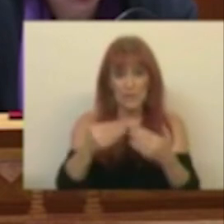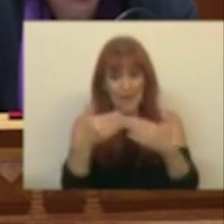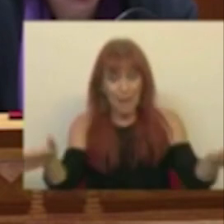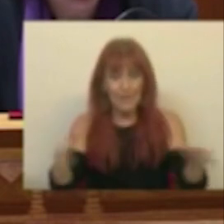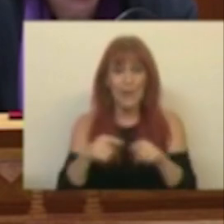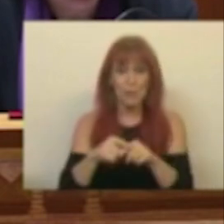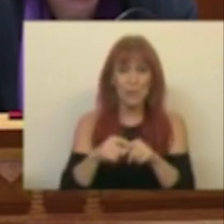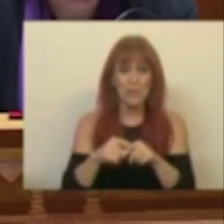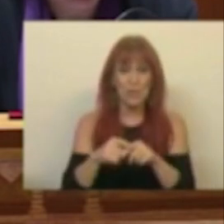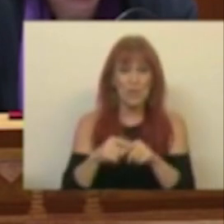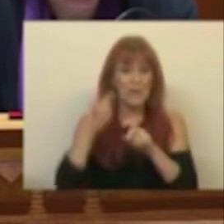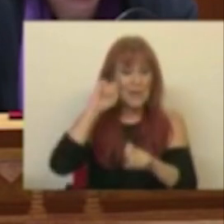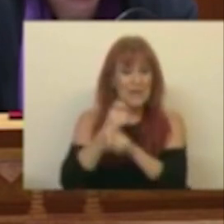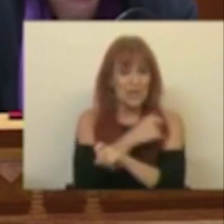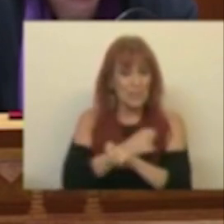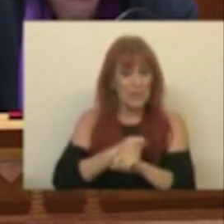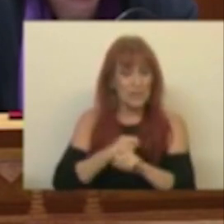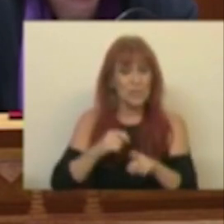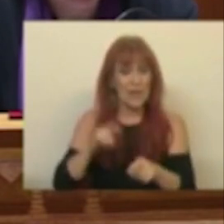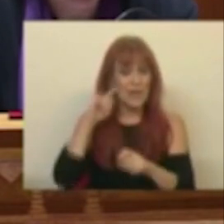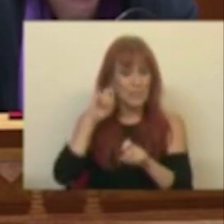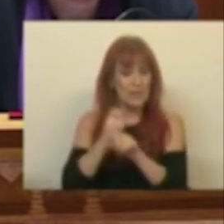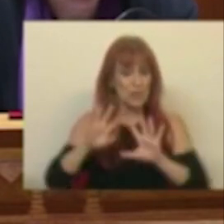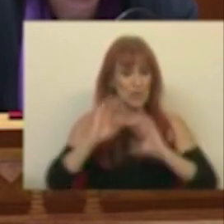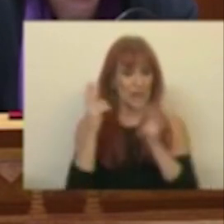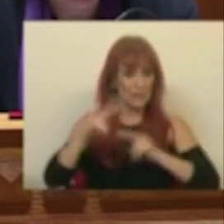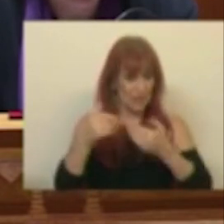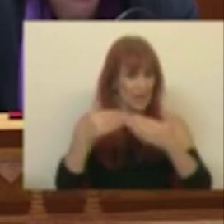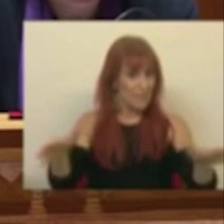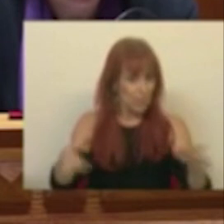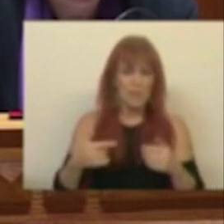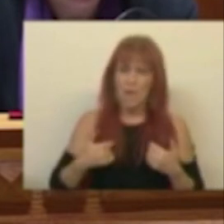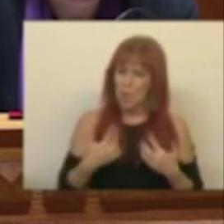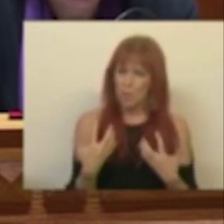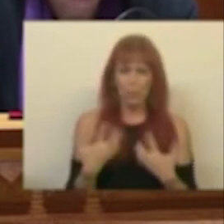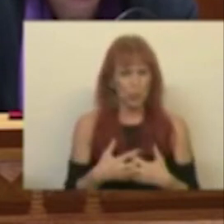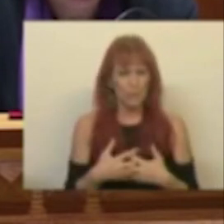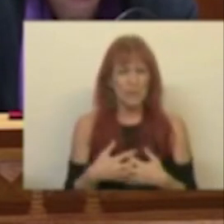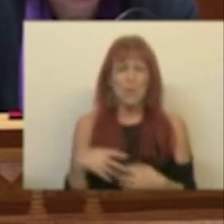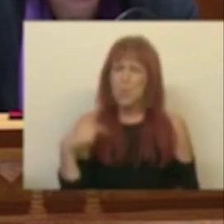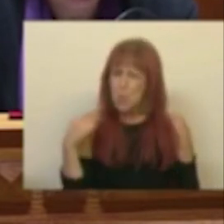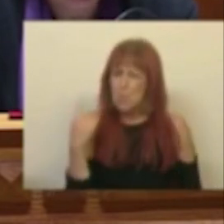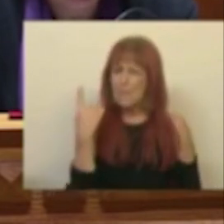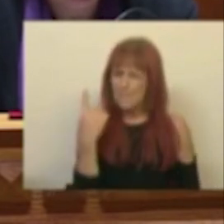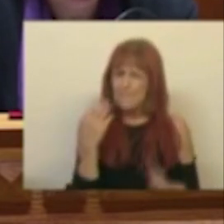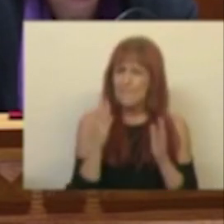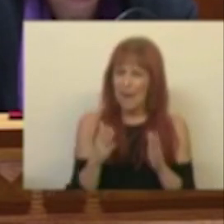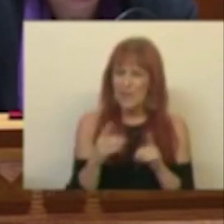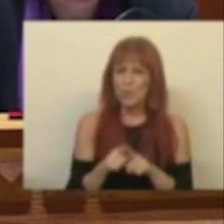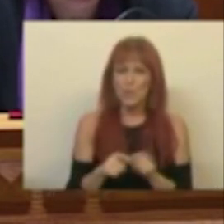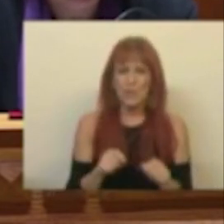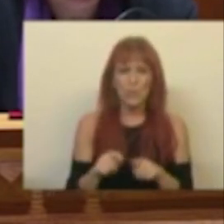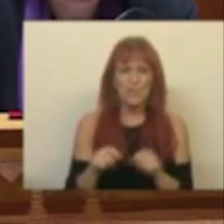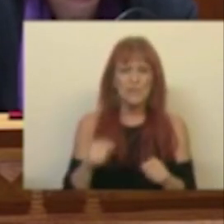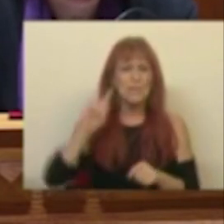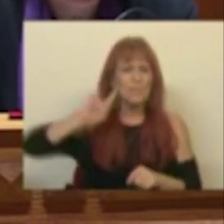uma inspeção por parte da Inspeção Geral de Finanças, e eu não tenho dúvidas que há pelo menos uma parte onde houve indiscutivelmente